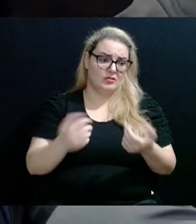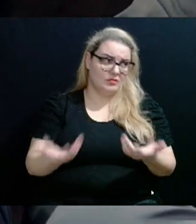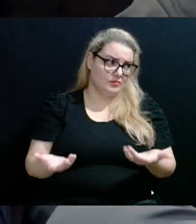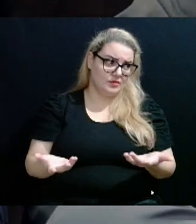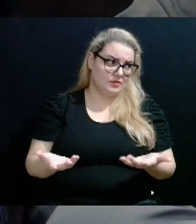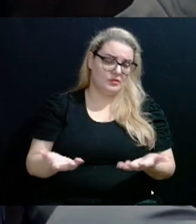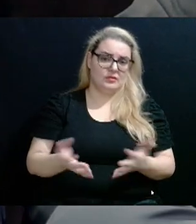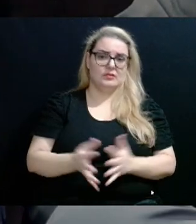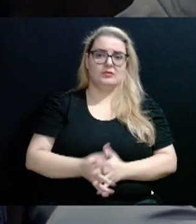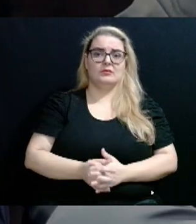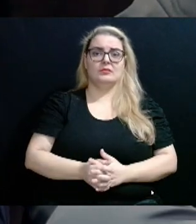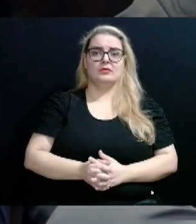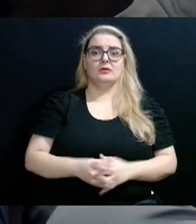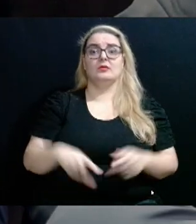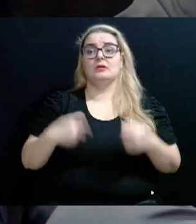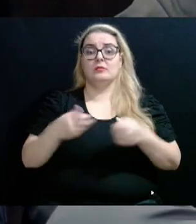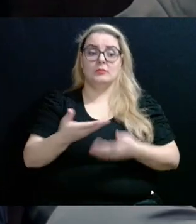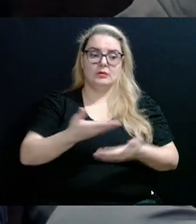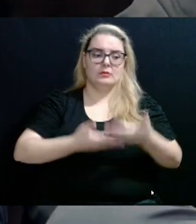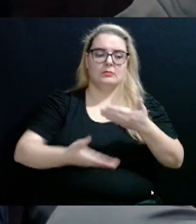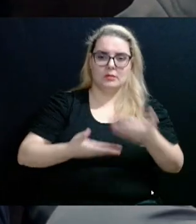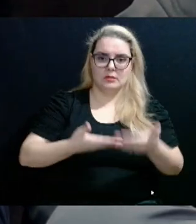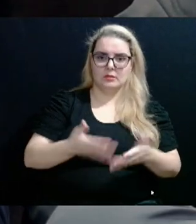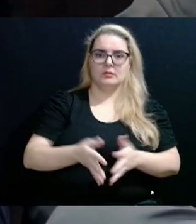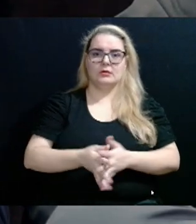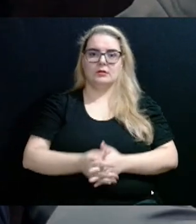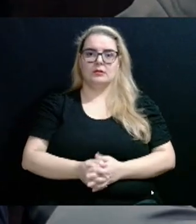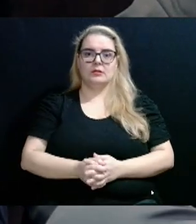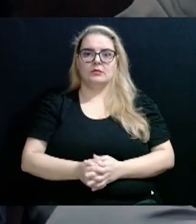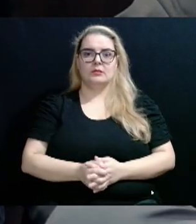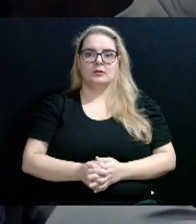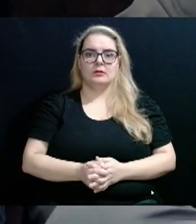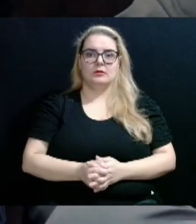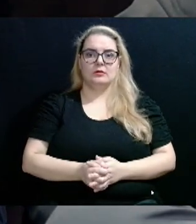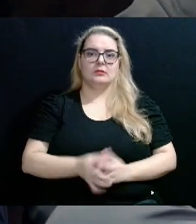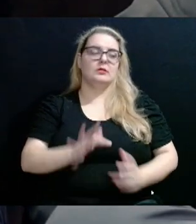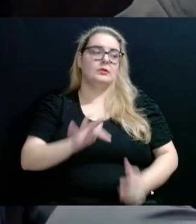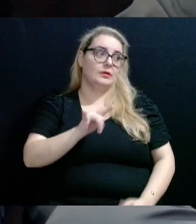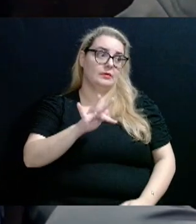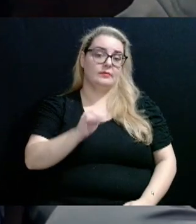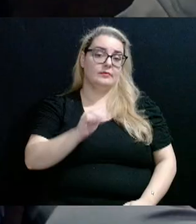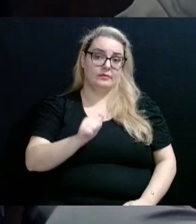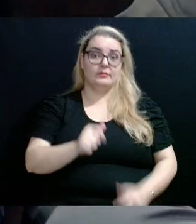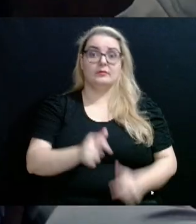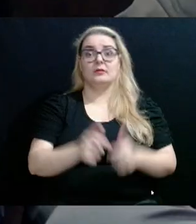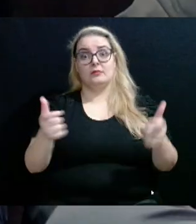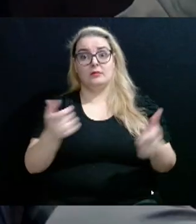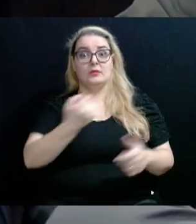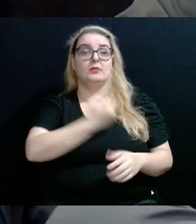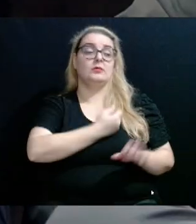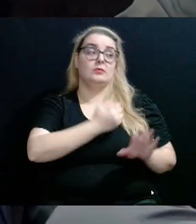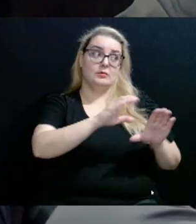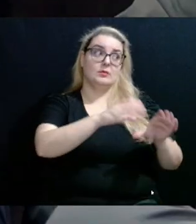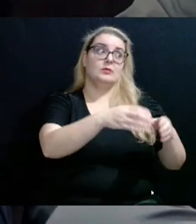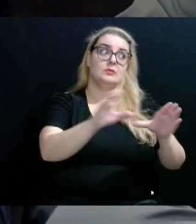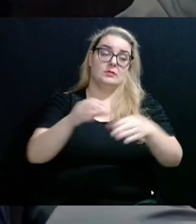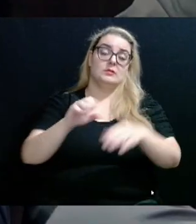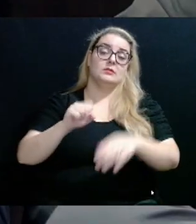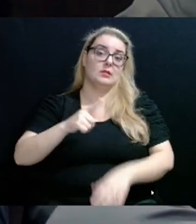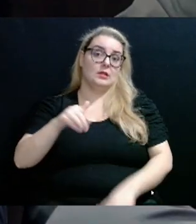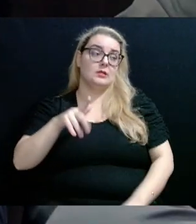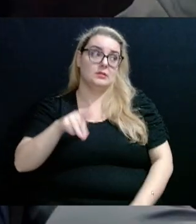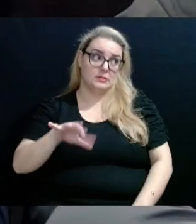troca. E ainda mais a FIFA aumentando muito mais o número de seleções, essa desorganização ela